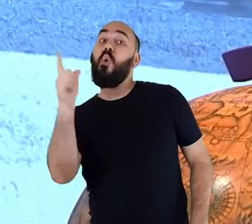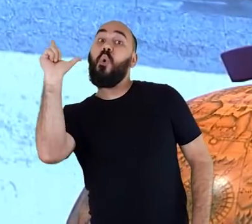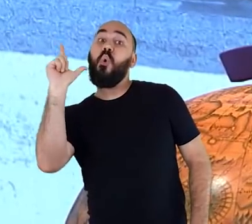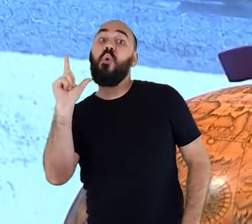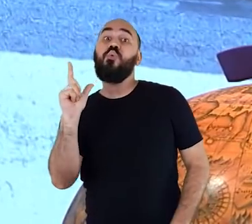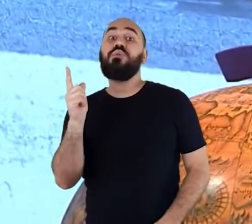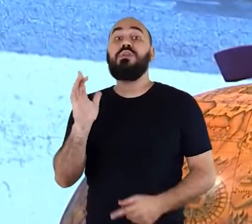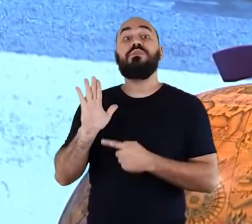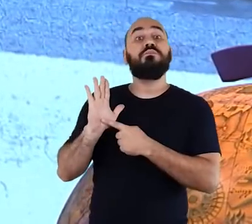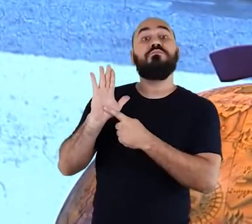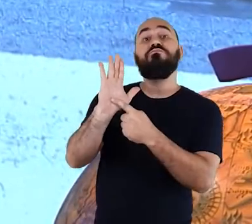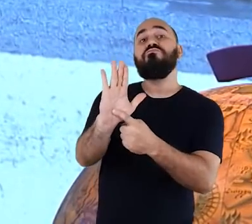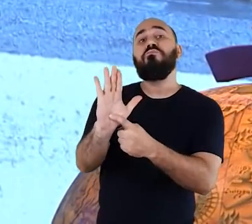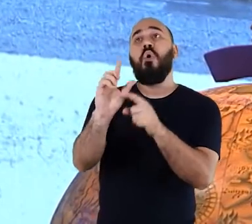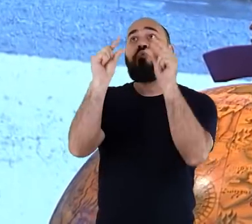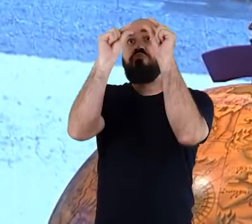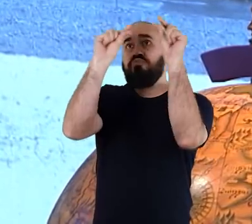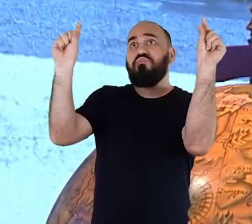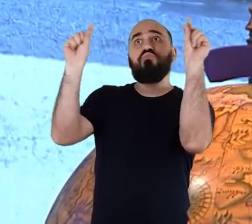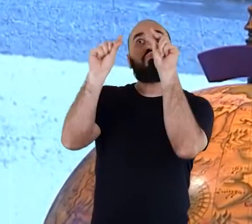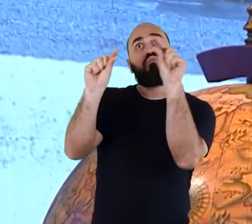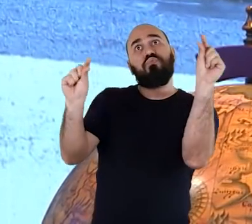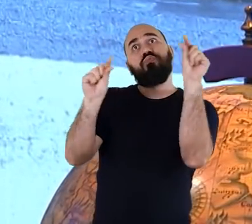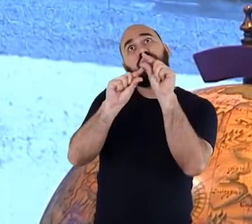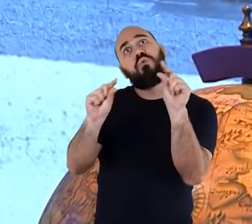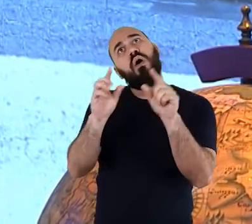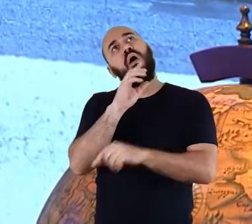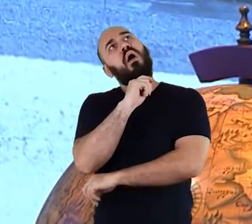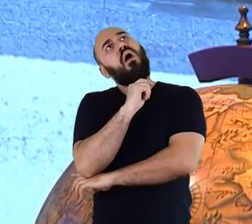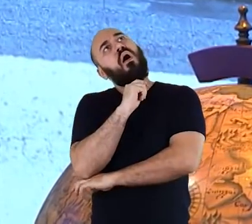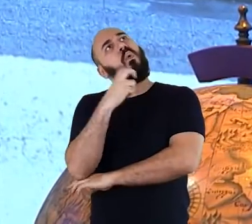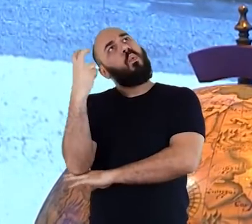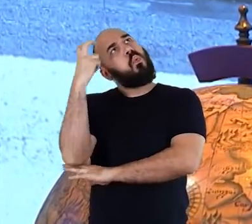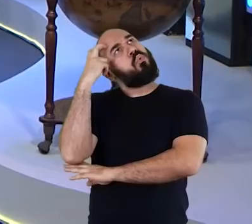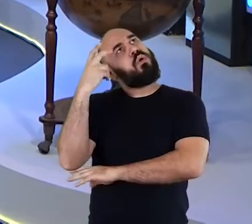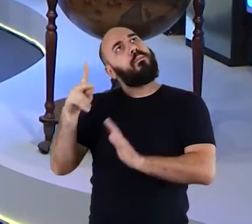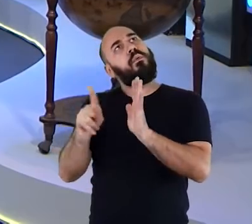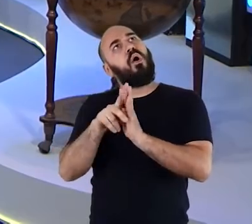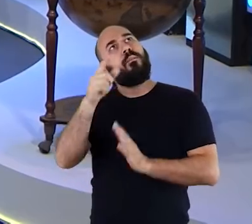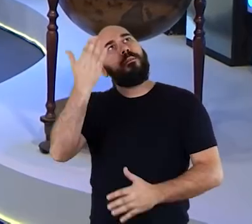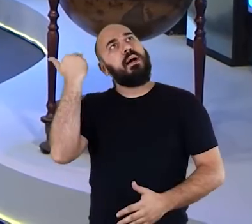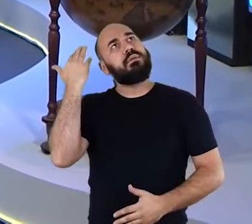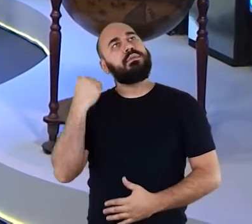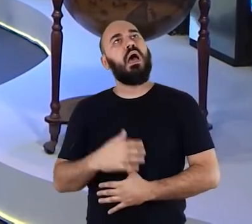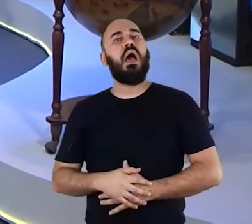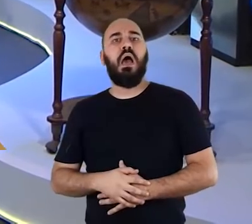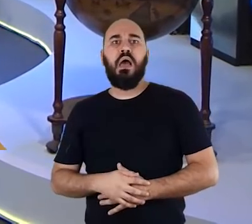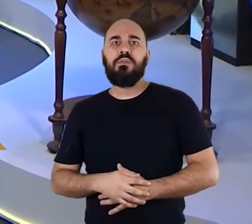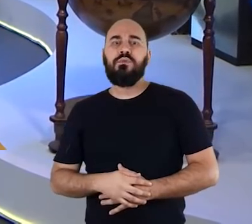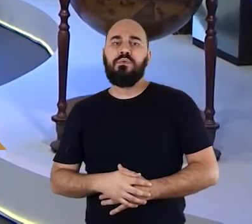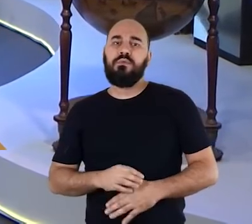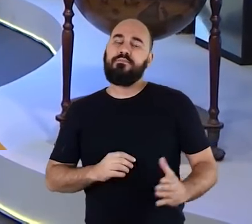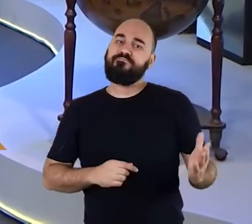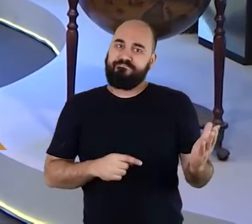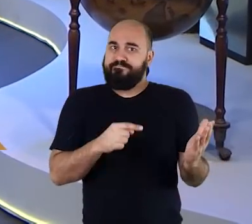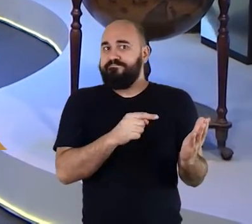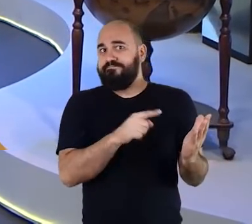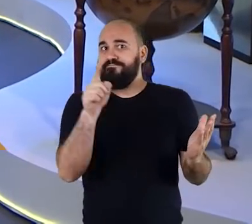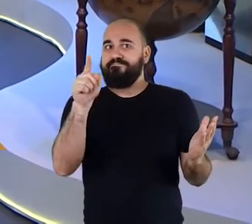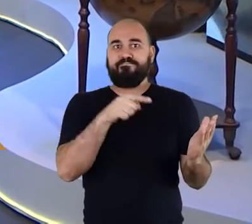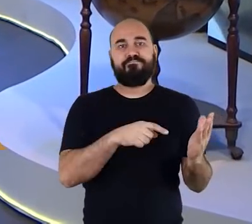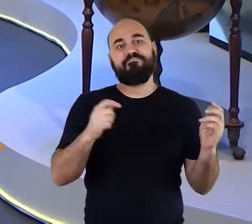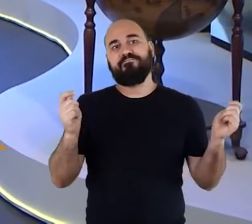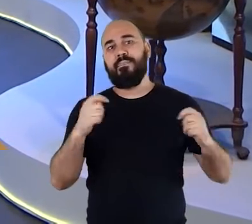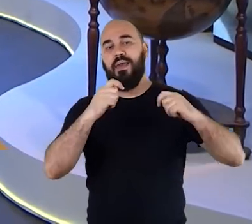que antes só poderiam ser conhecidas através do texto bíblico. Com exceção de algumas variações,